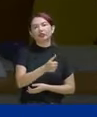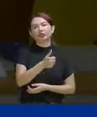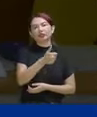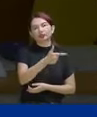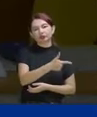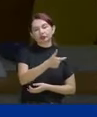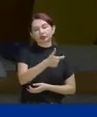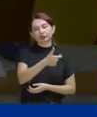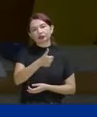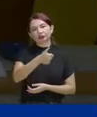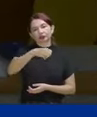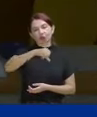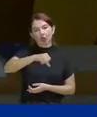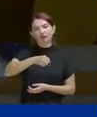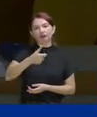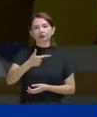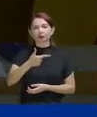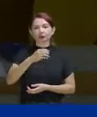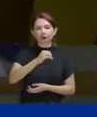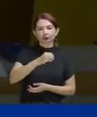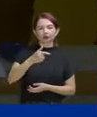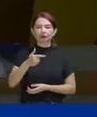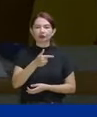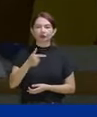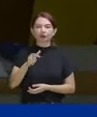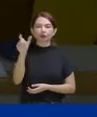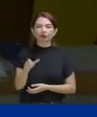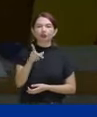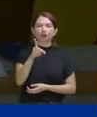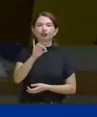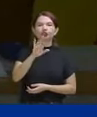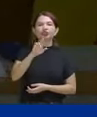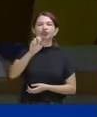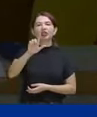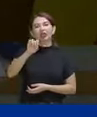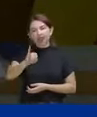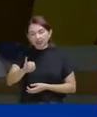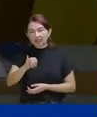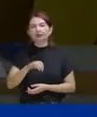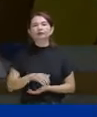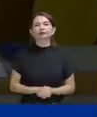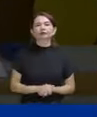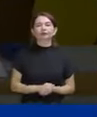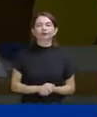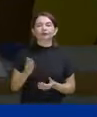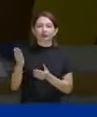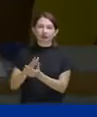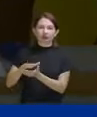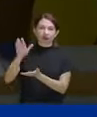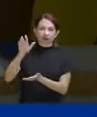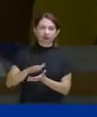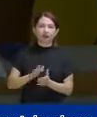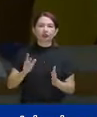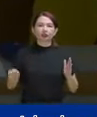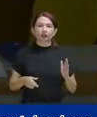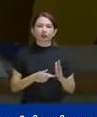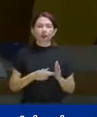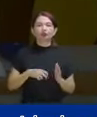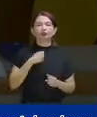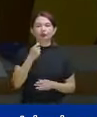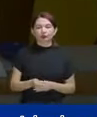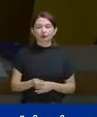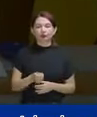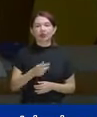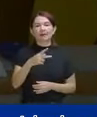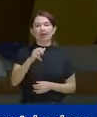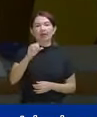desembargador João Lages. Interessado é Dirley Furtado da Silva. Este processo de relatoria da juíza Paula Santos, e comporão